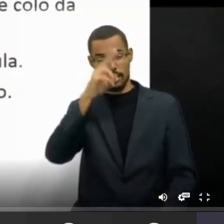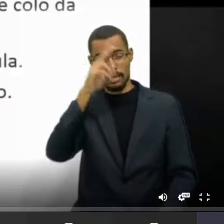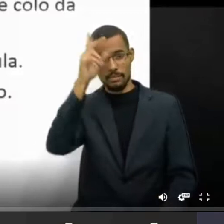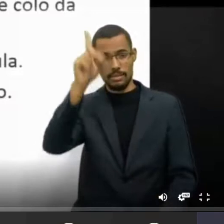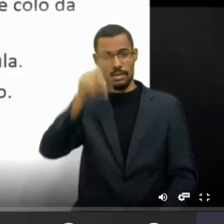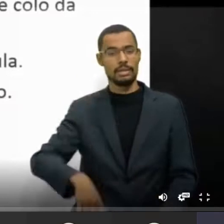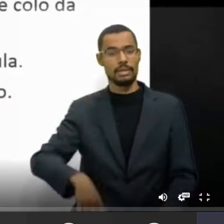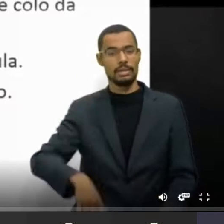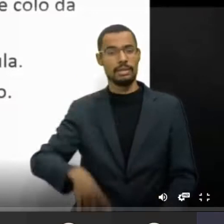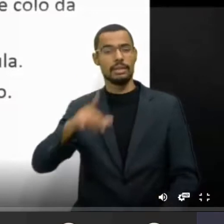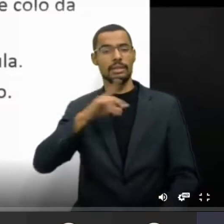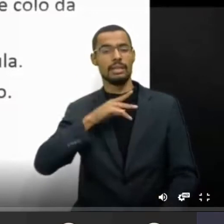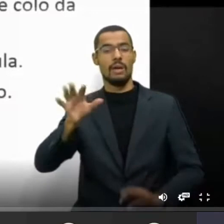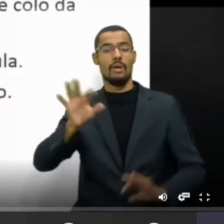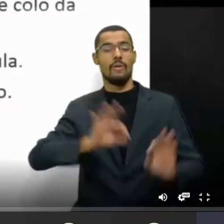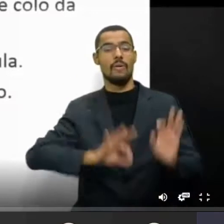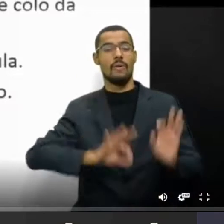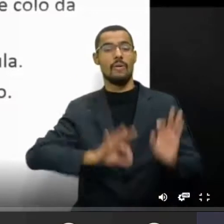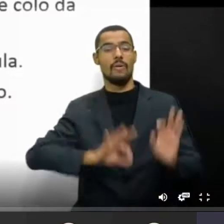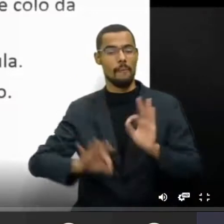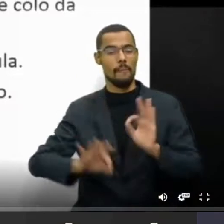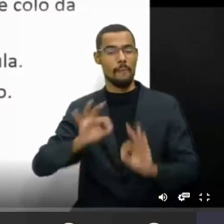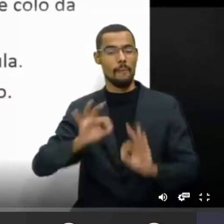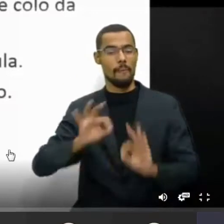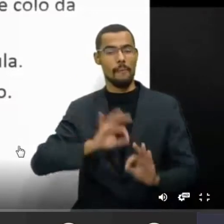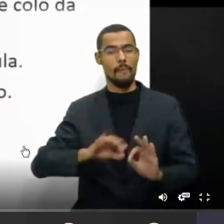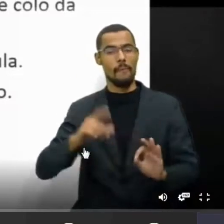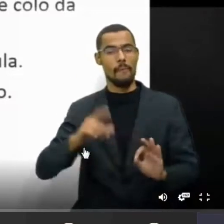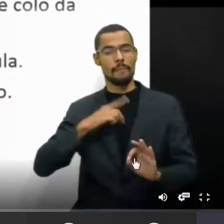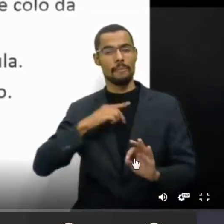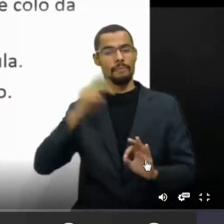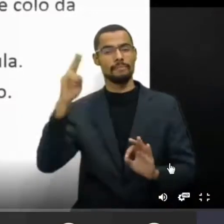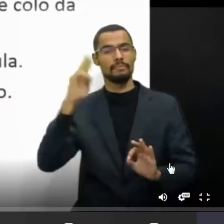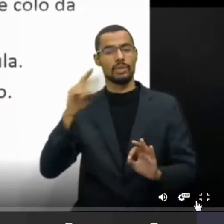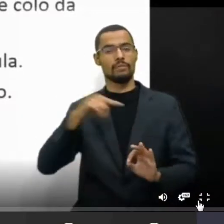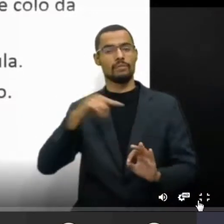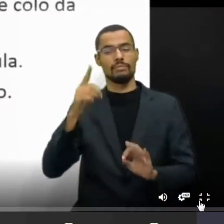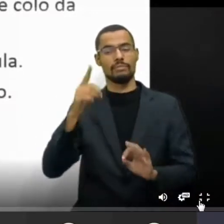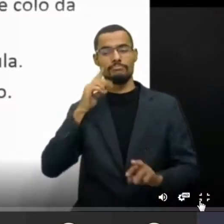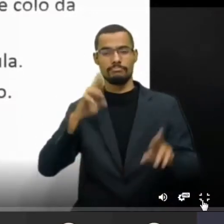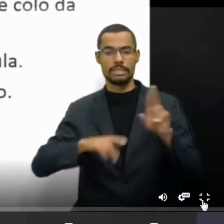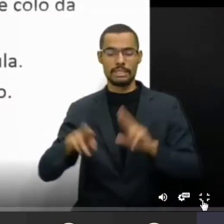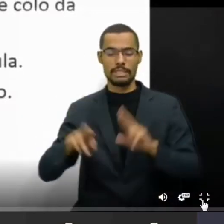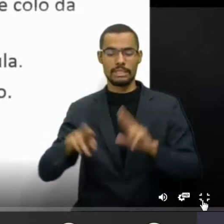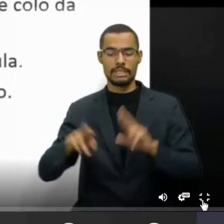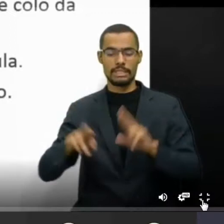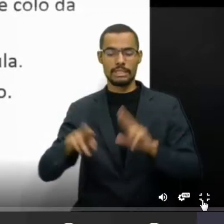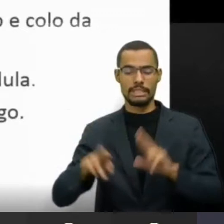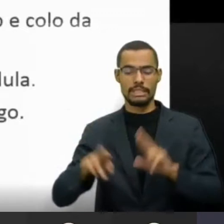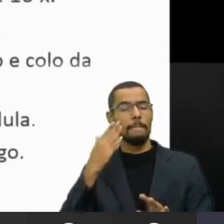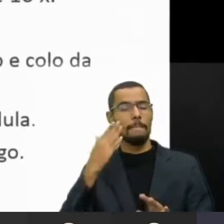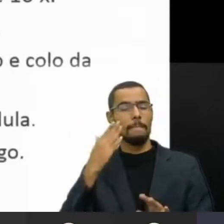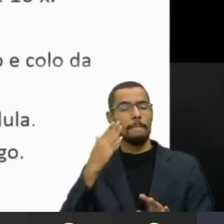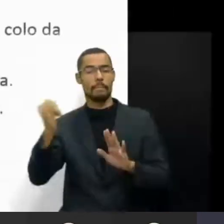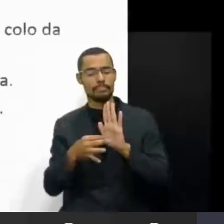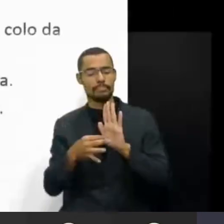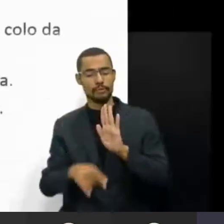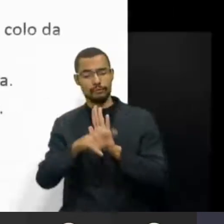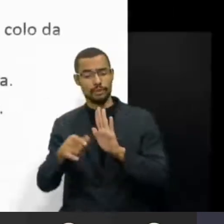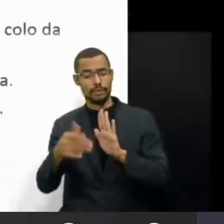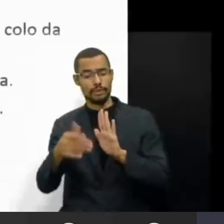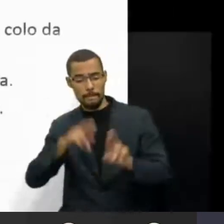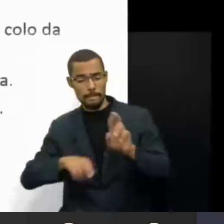de esquematizar a histologia que vocês estão observando. Lembrar de esquematizar, então, o tecido